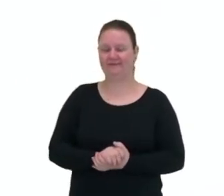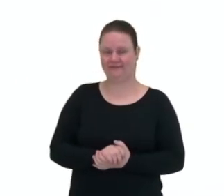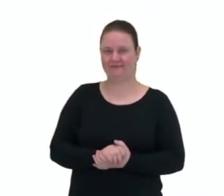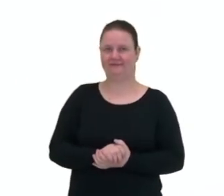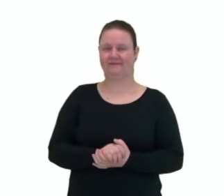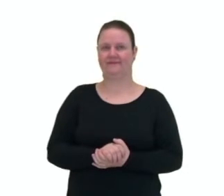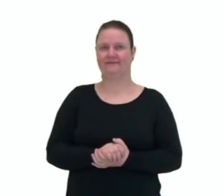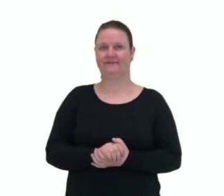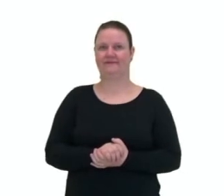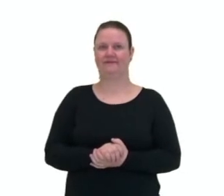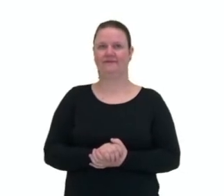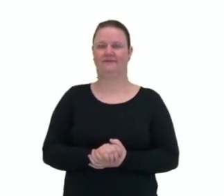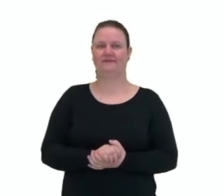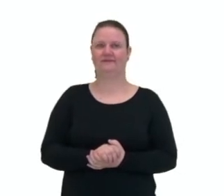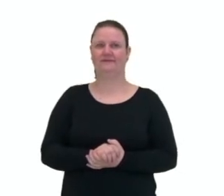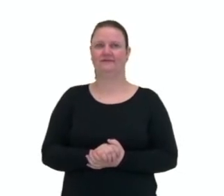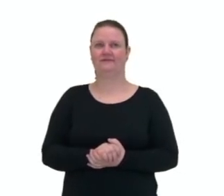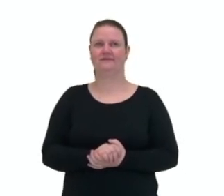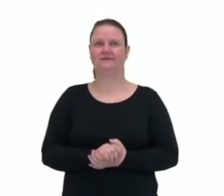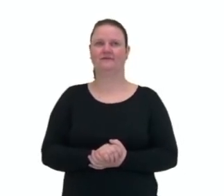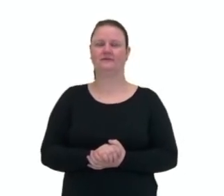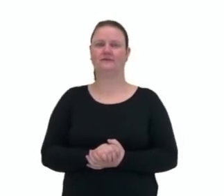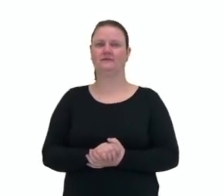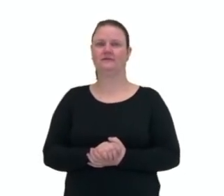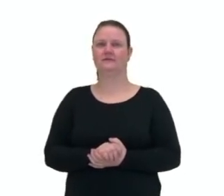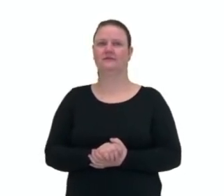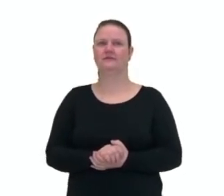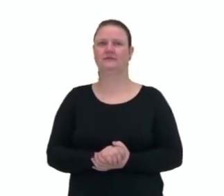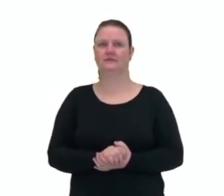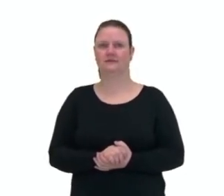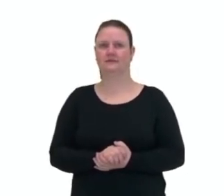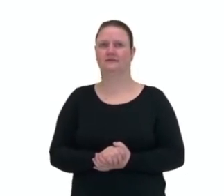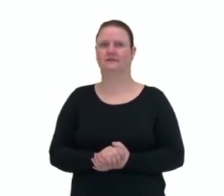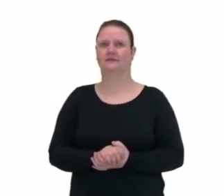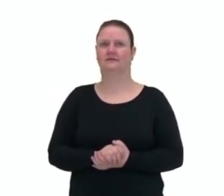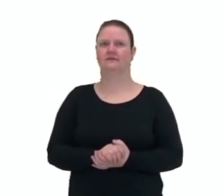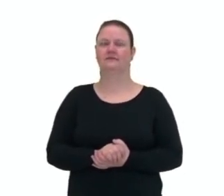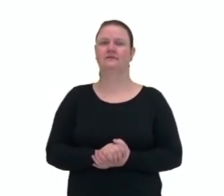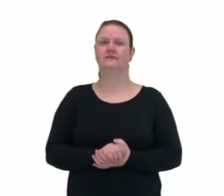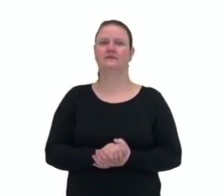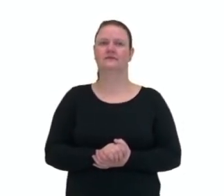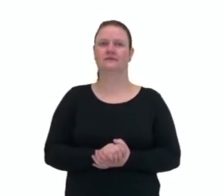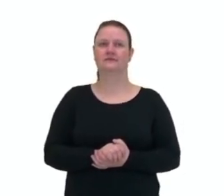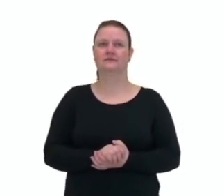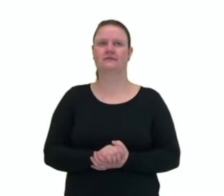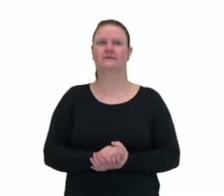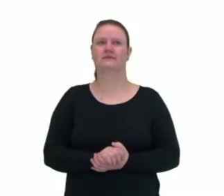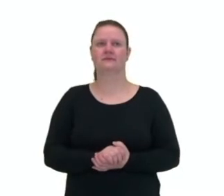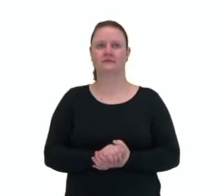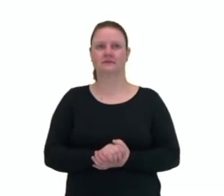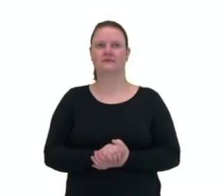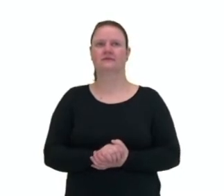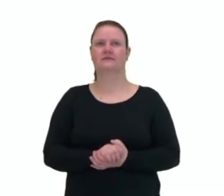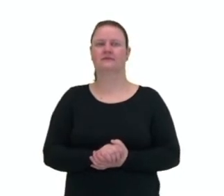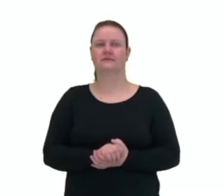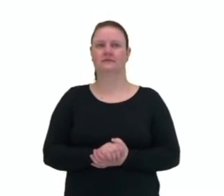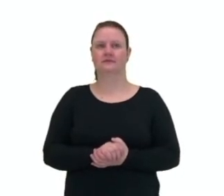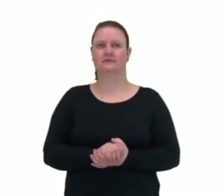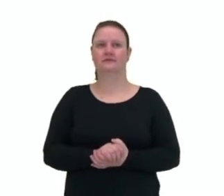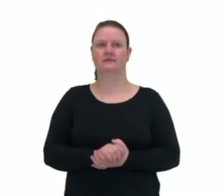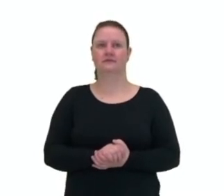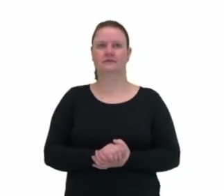2 atletas, sendo essa modalidade uma competição individual. Cada atleta terá o direito a 3 tiros e